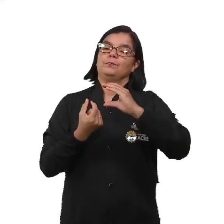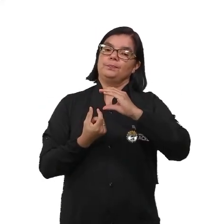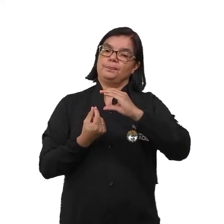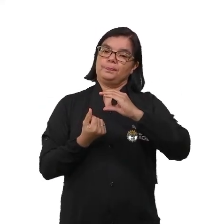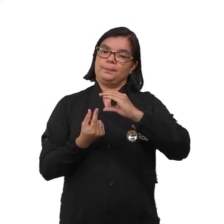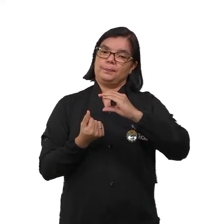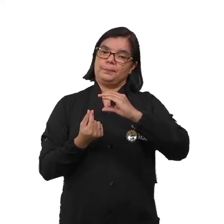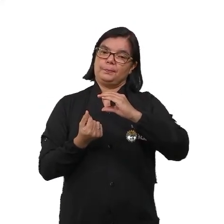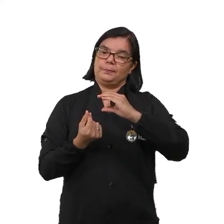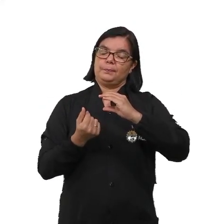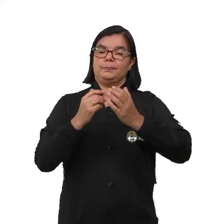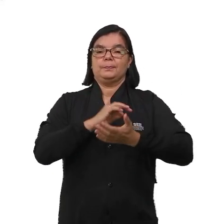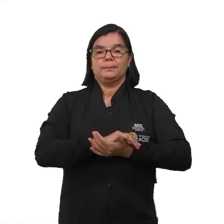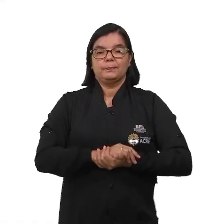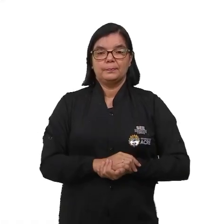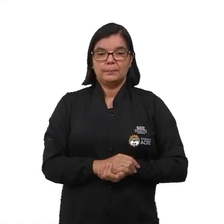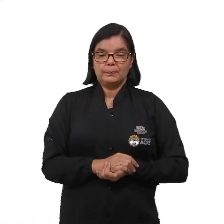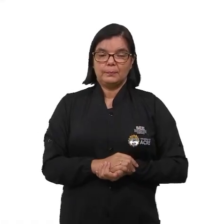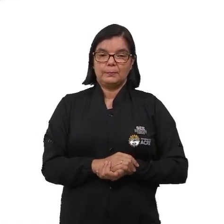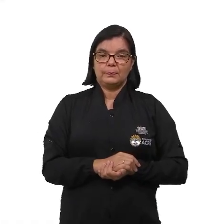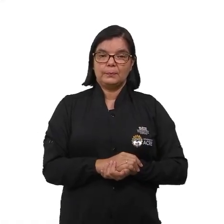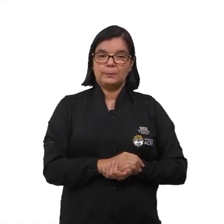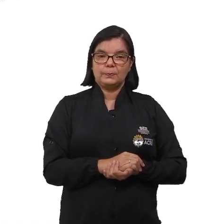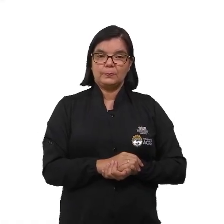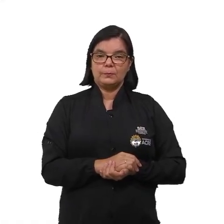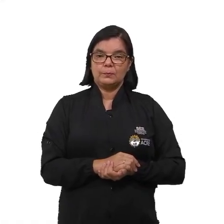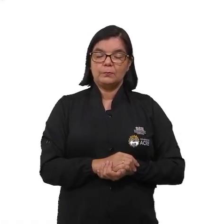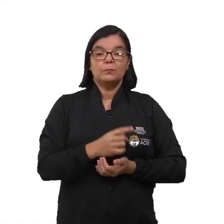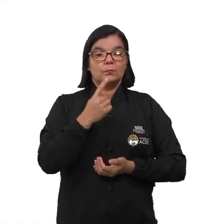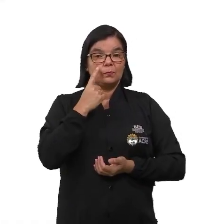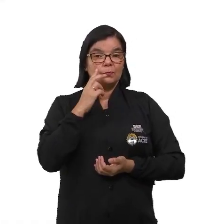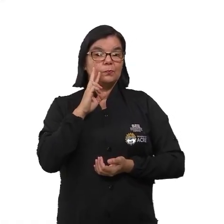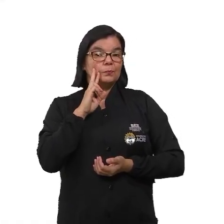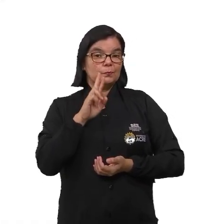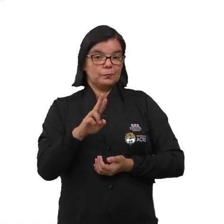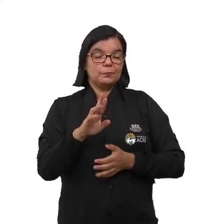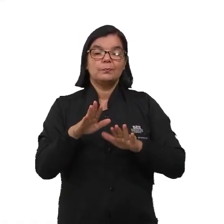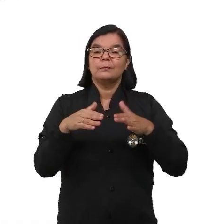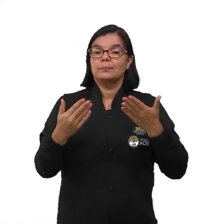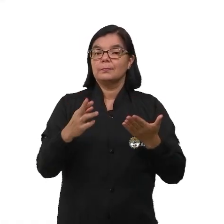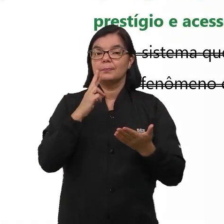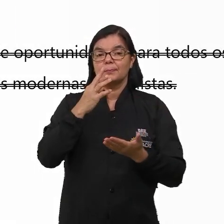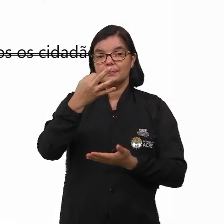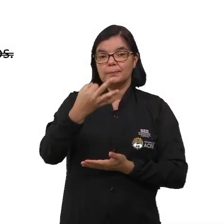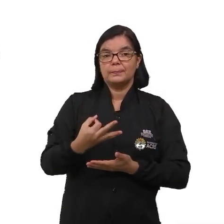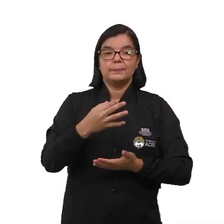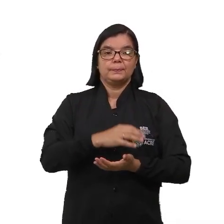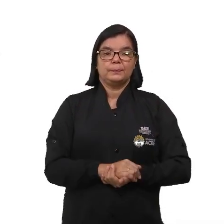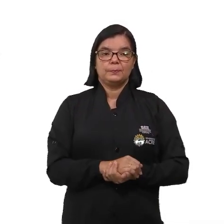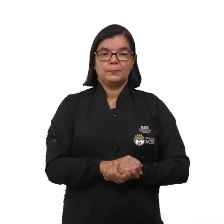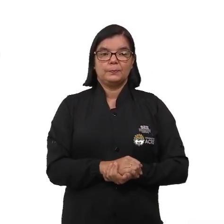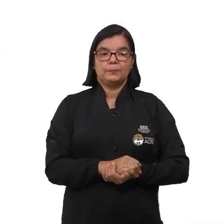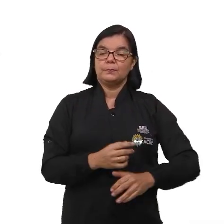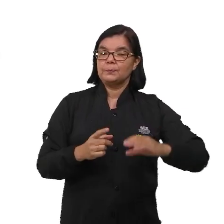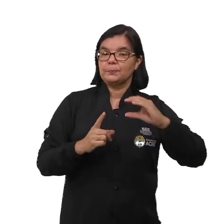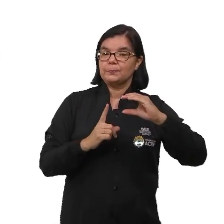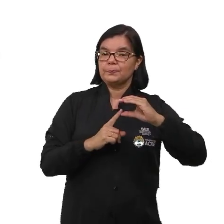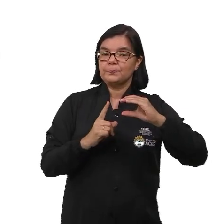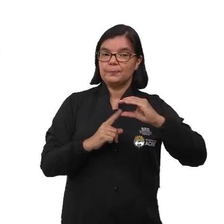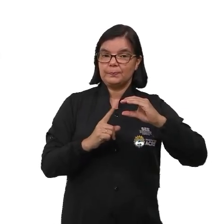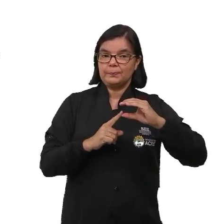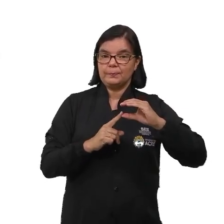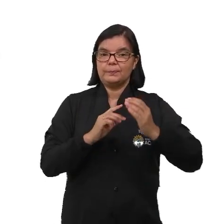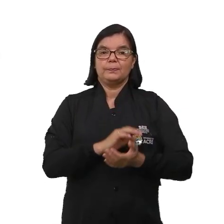das sociedades modernas capitalistas. Vamos visualizar qual a alternativa correta? Está expressa na